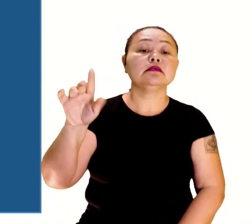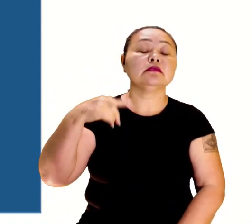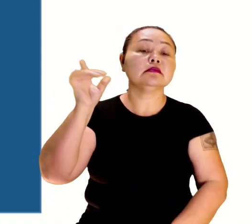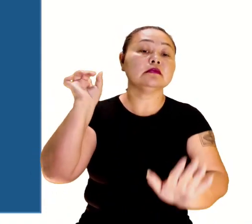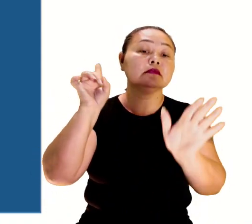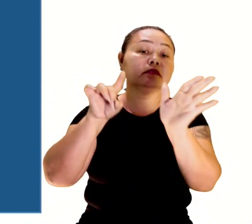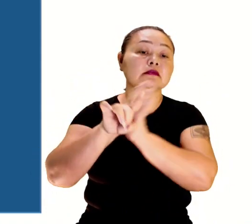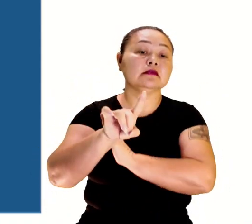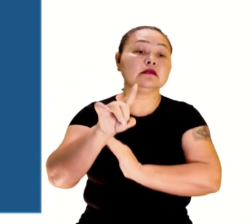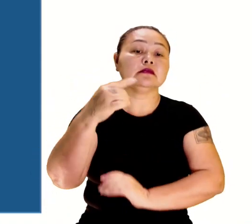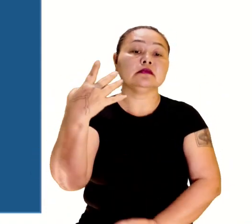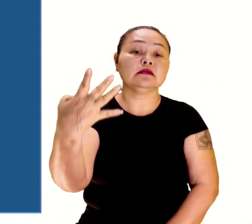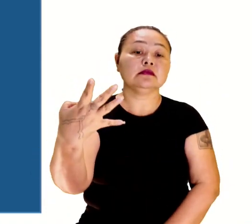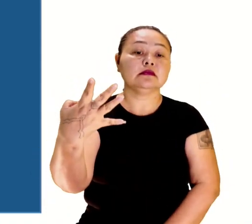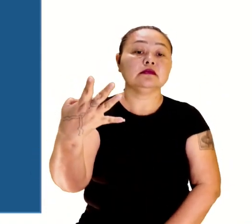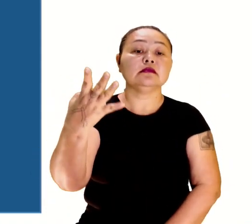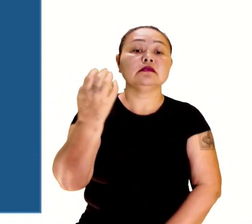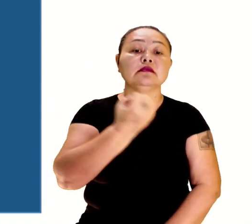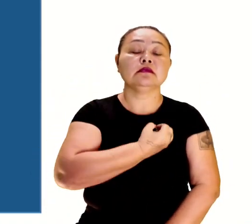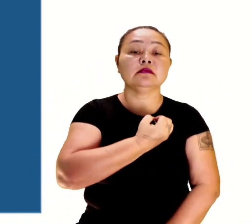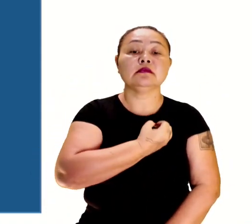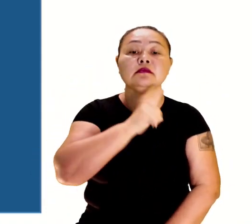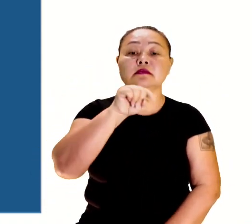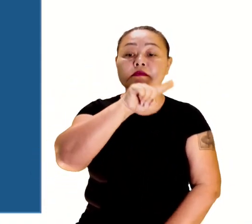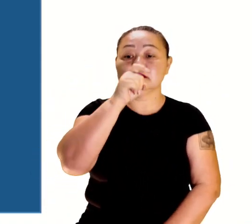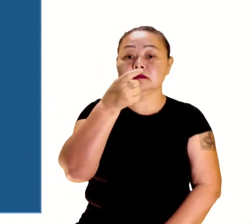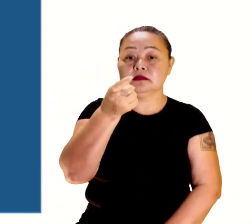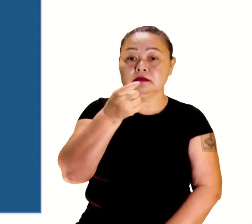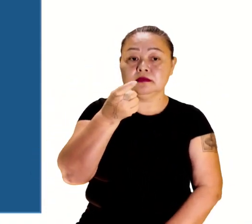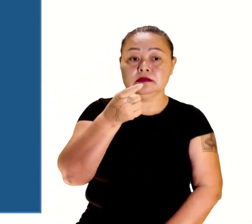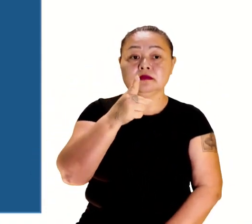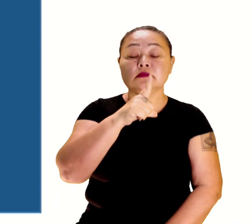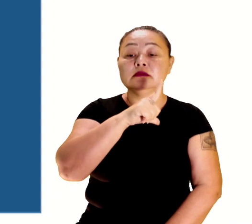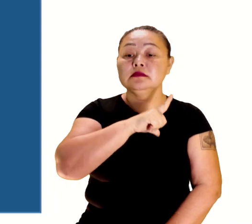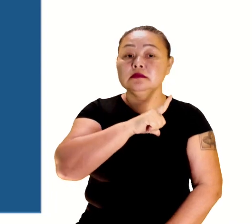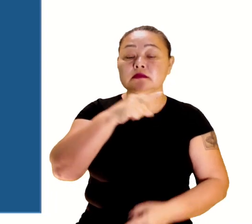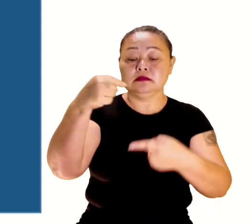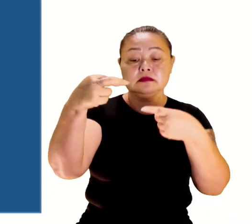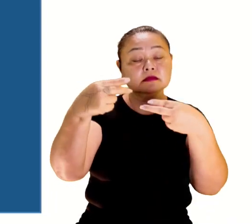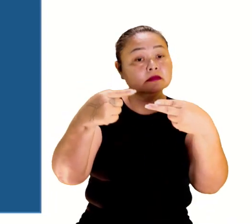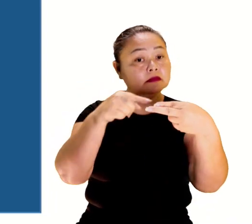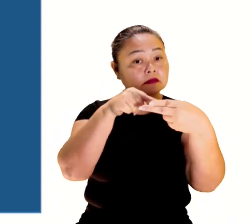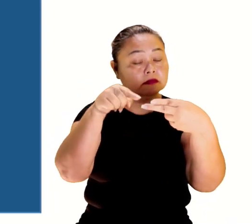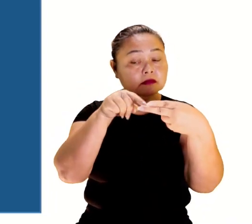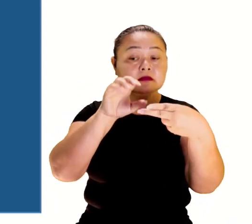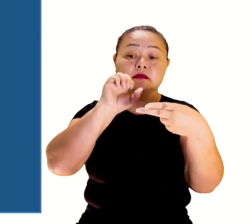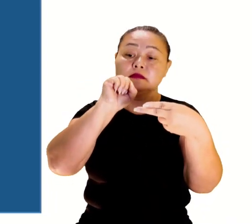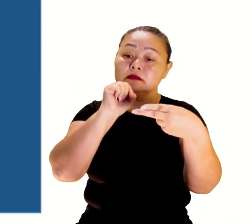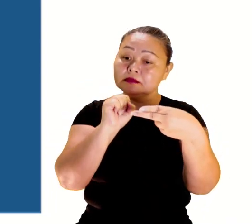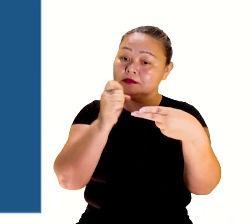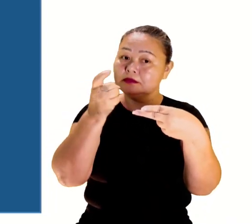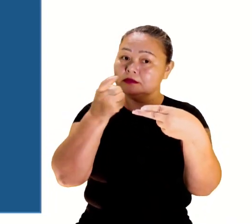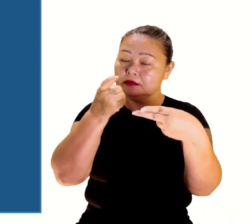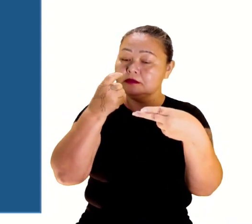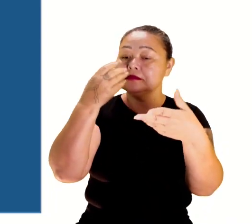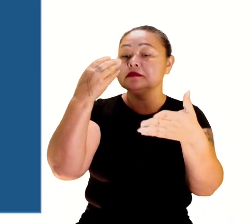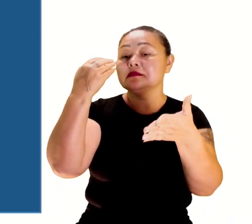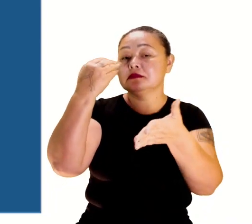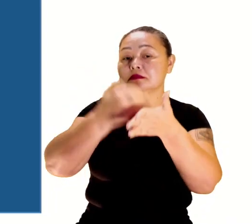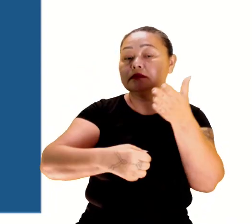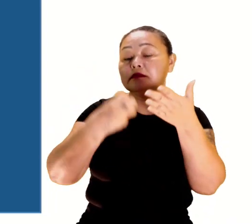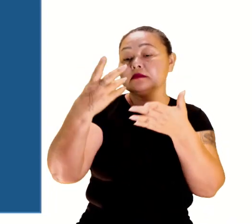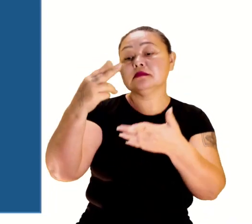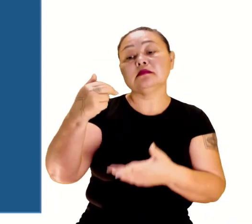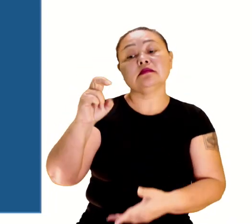uma. Pergunta de número 4. Qual o valor da incógnita x que torna a igualdade 8x menos